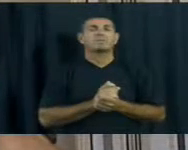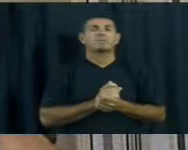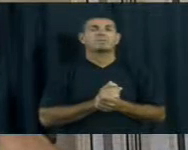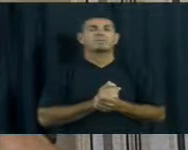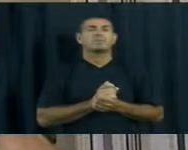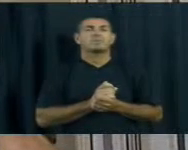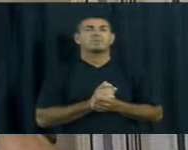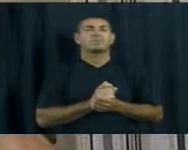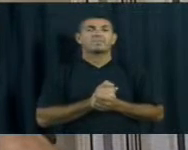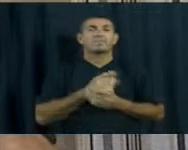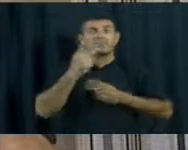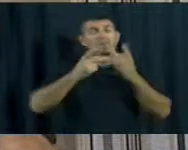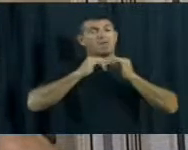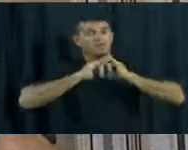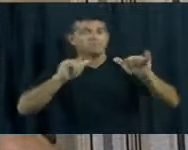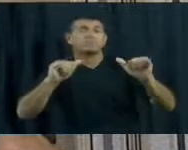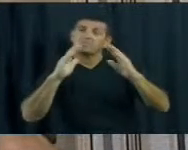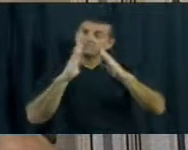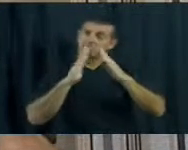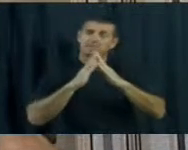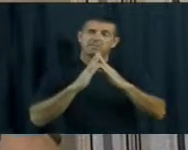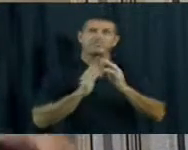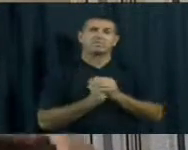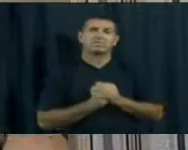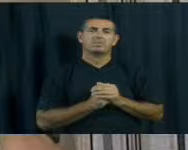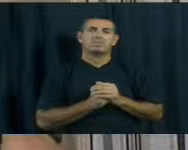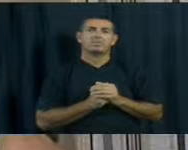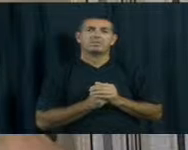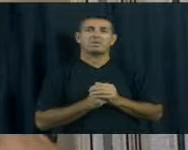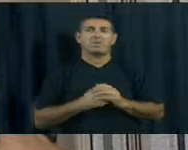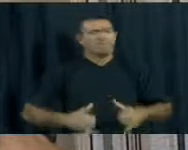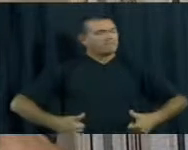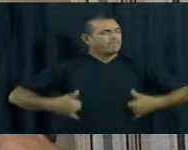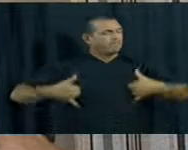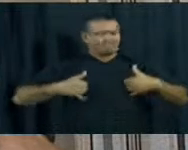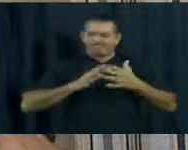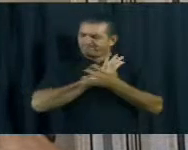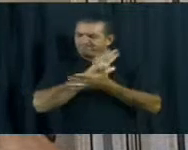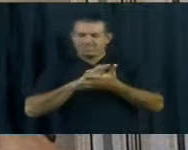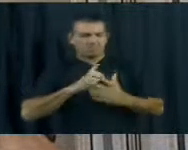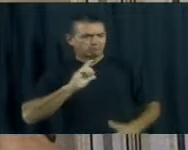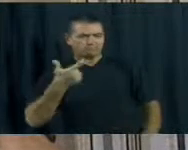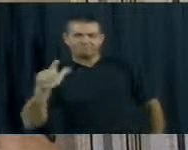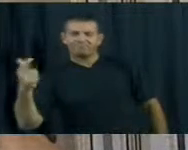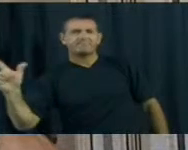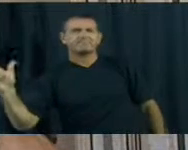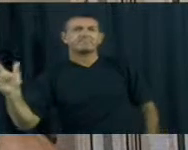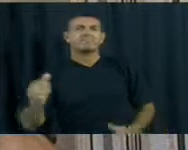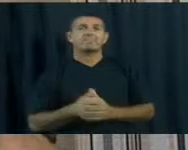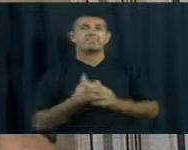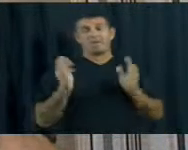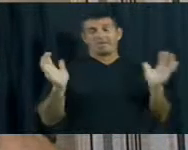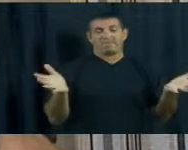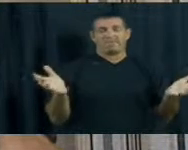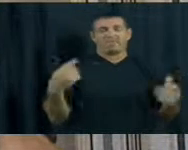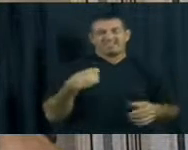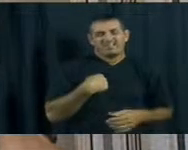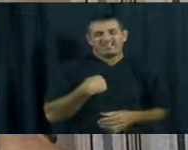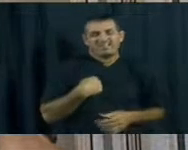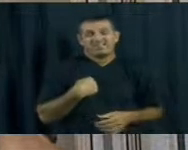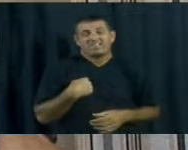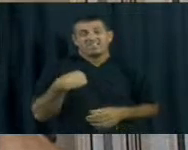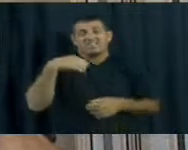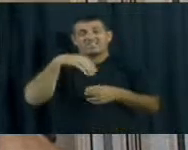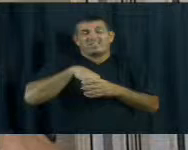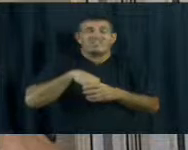mas dizer para as pessoas que estão em casa que eu não tenho vaidade nenhuma. entendeu? Hoje eu tenho dentro